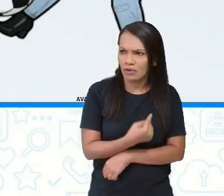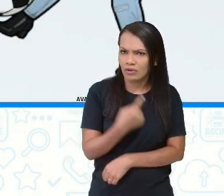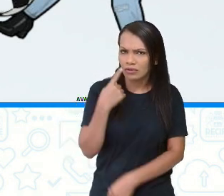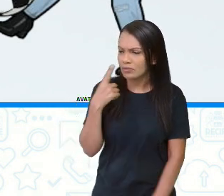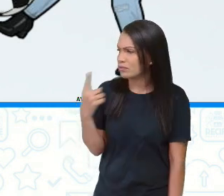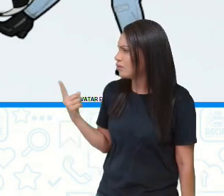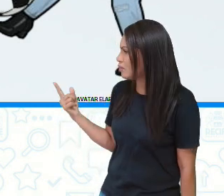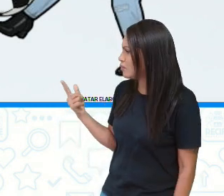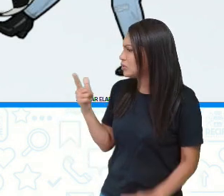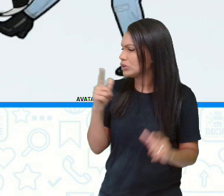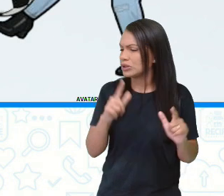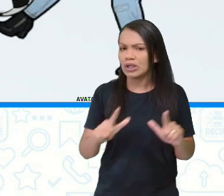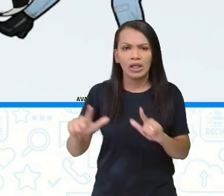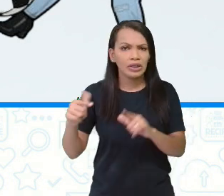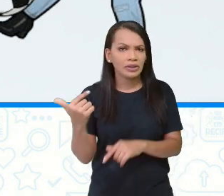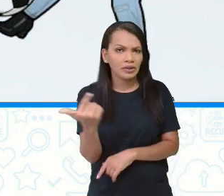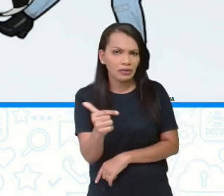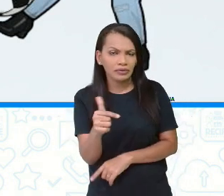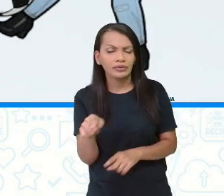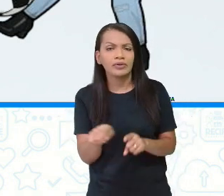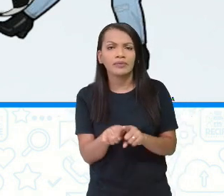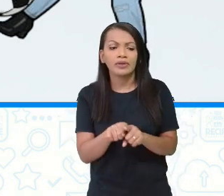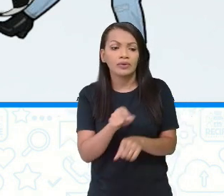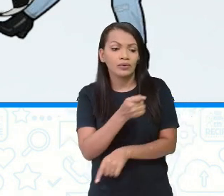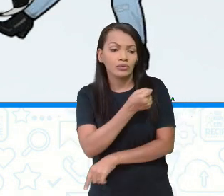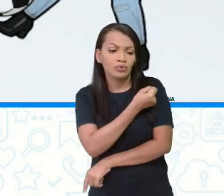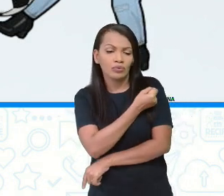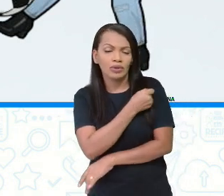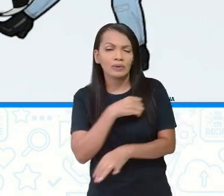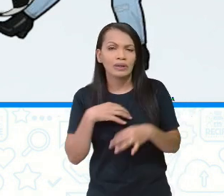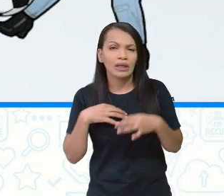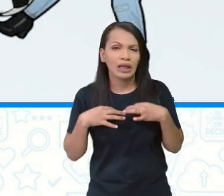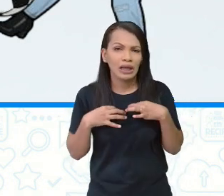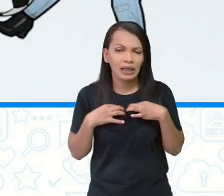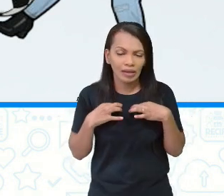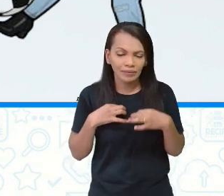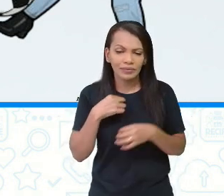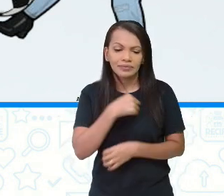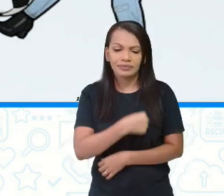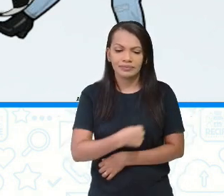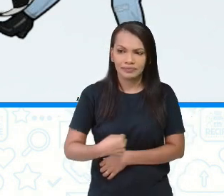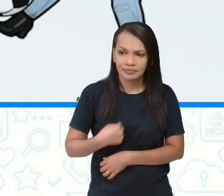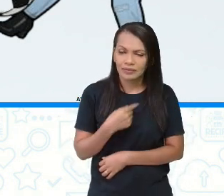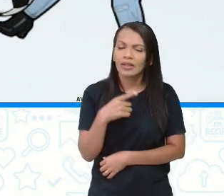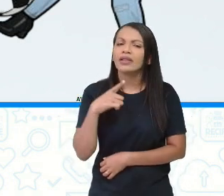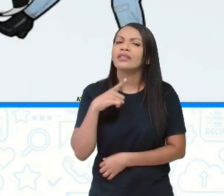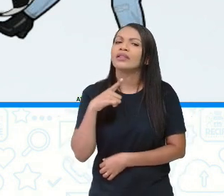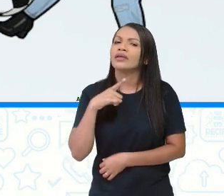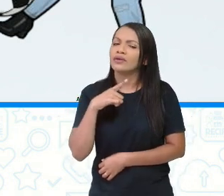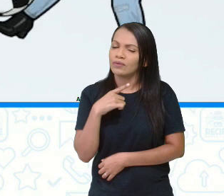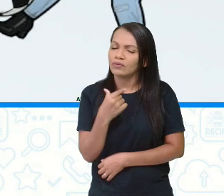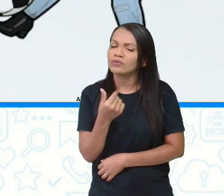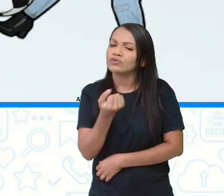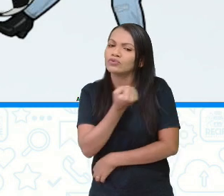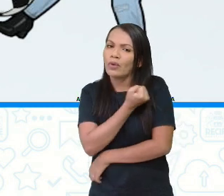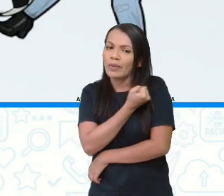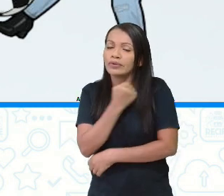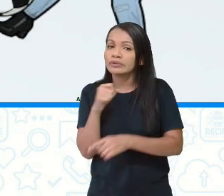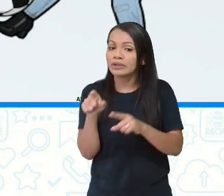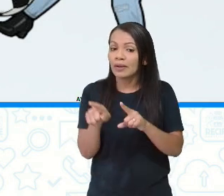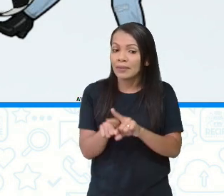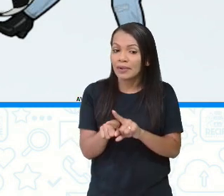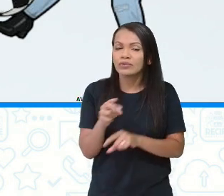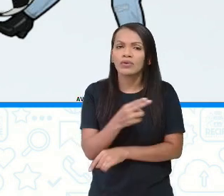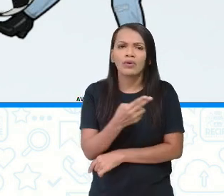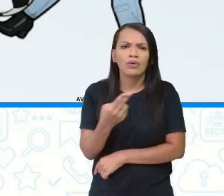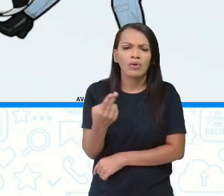slide não tinha placar. E os números da camisa. E nas camisas, tanto tem o número como o nome, não é isso? Quando a